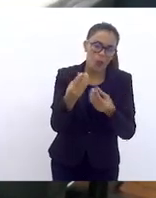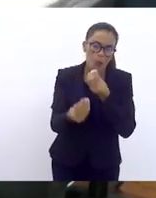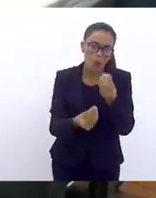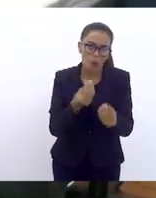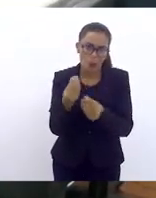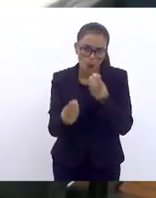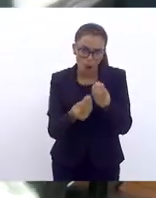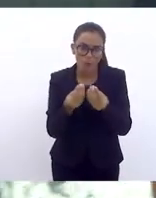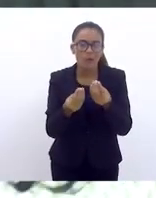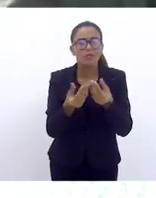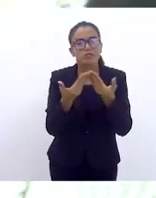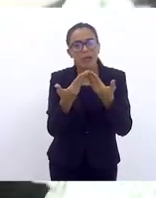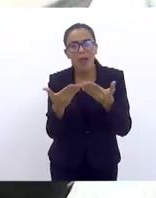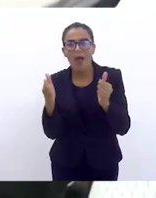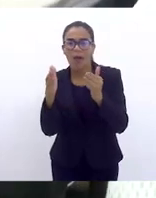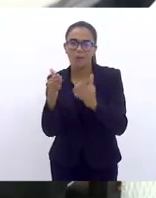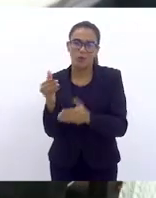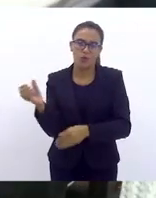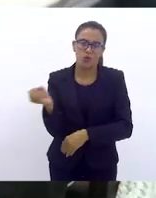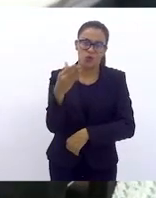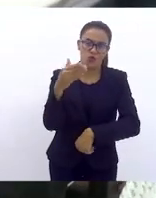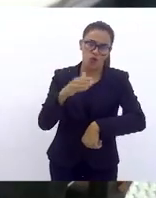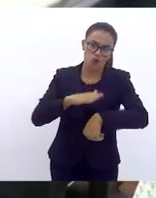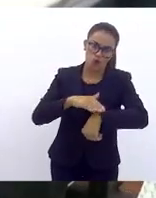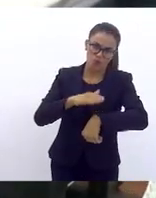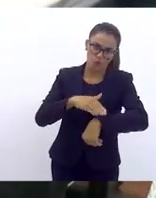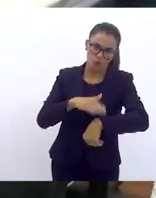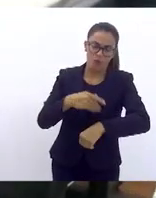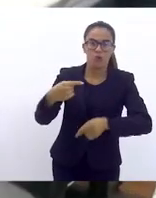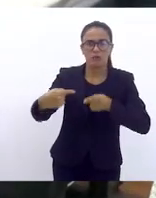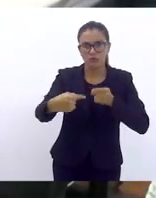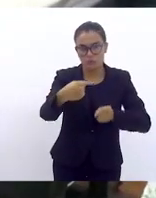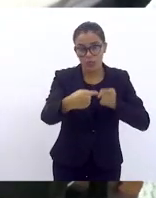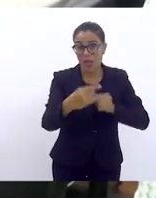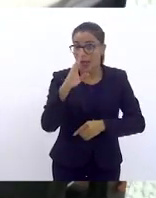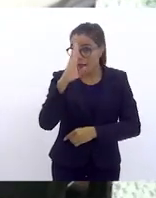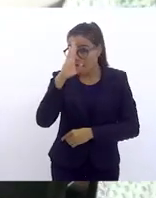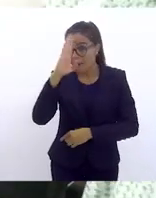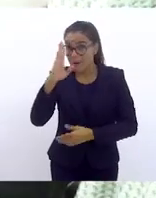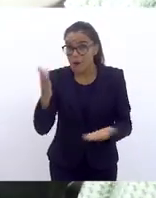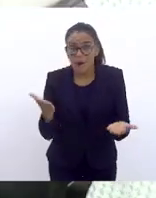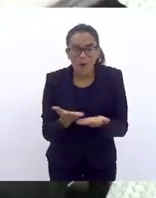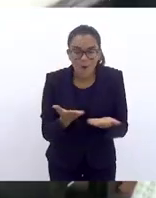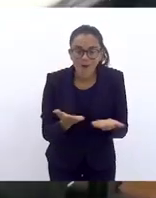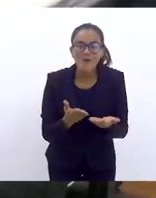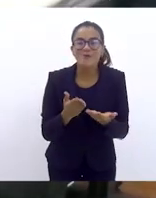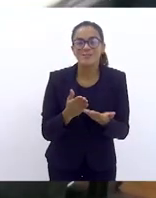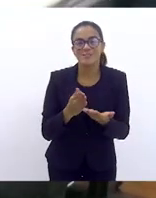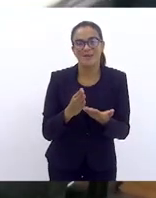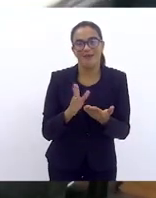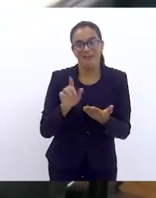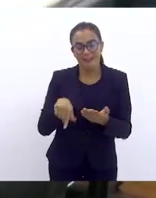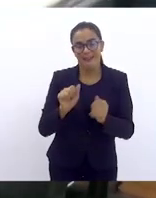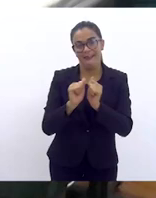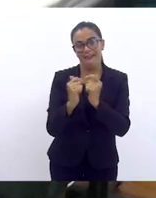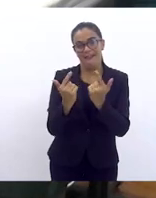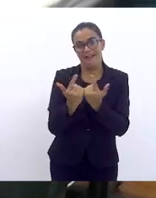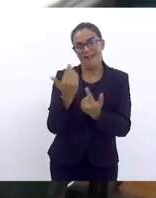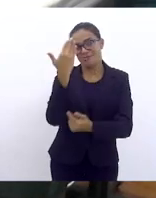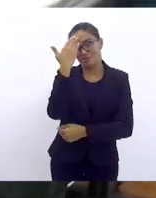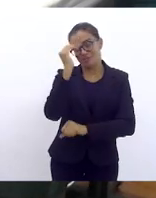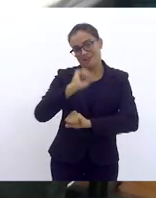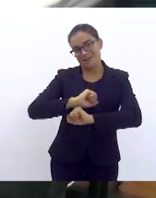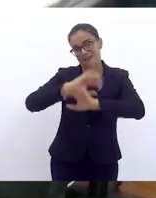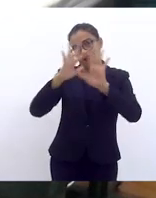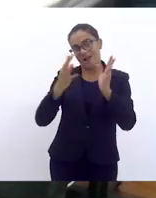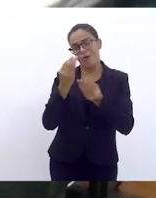abre em outro momento essa essa discussão a prioridade hoje a gente é a casa entender melhor